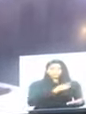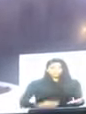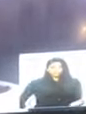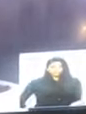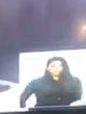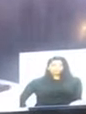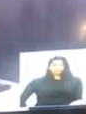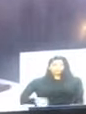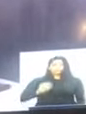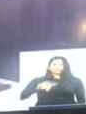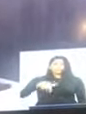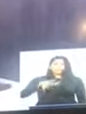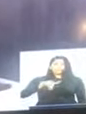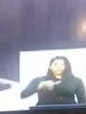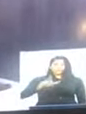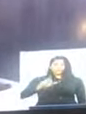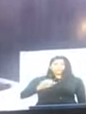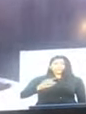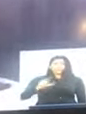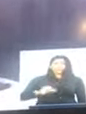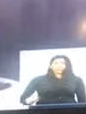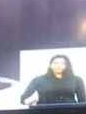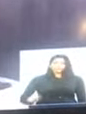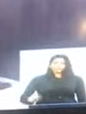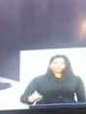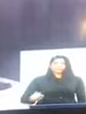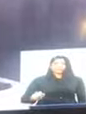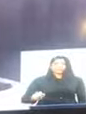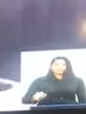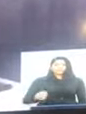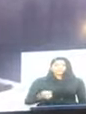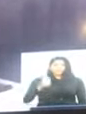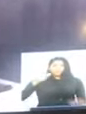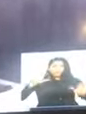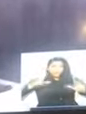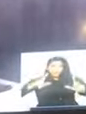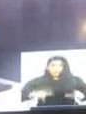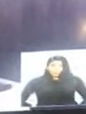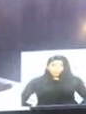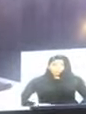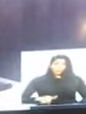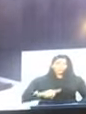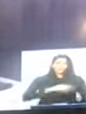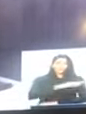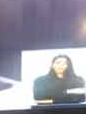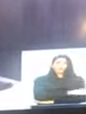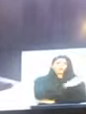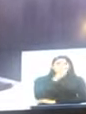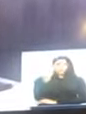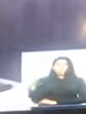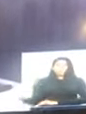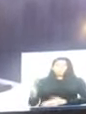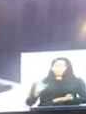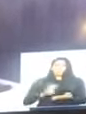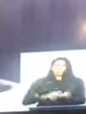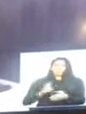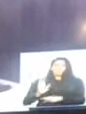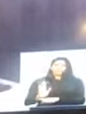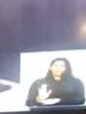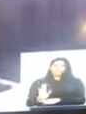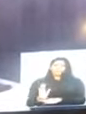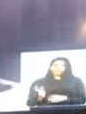municipais de Aquiraz estão funcionando em tempo integral. Aquiraz foi premiada agora